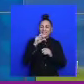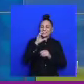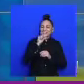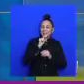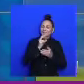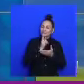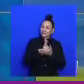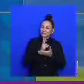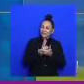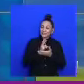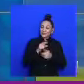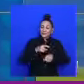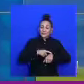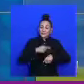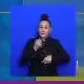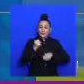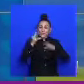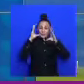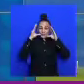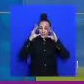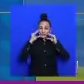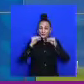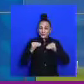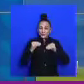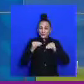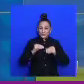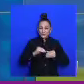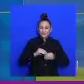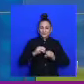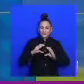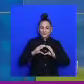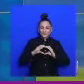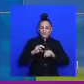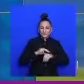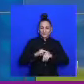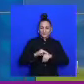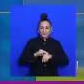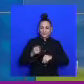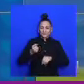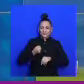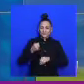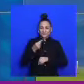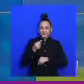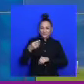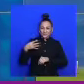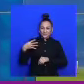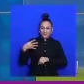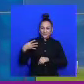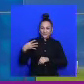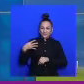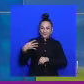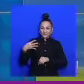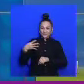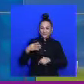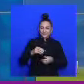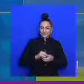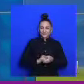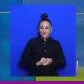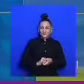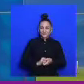sábado, sempre a partir das 8 da noite. Bola marrom, número 14. Marrom,